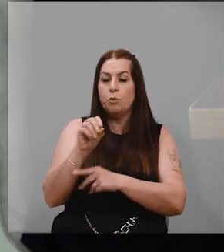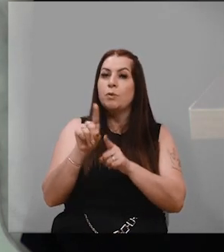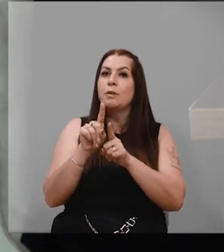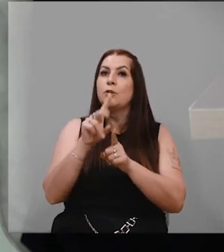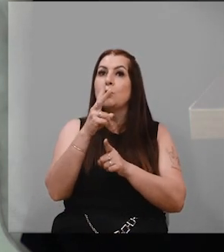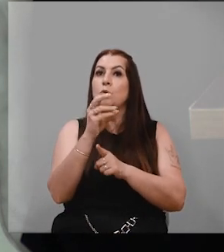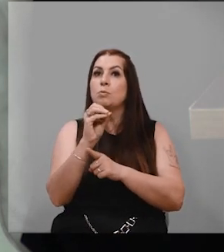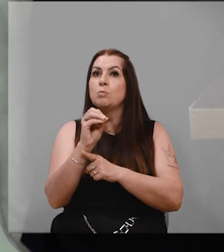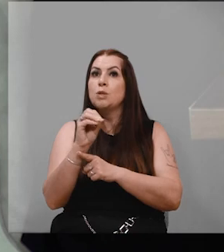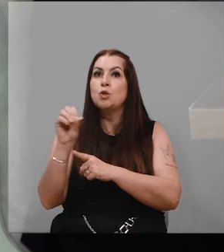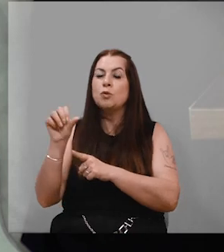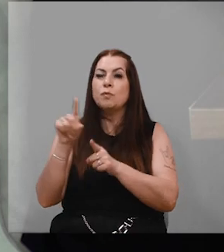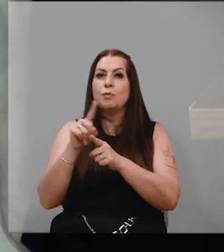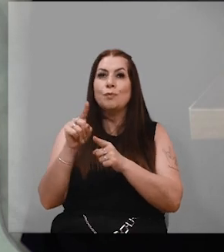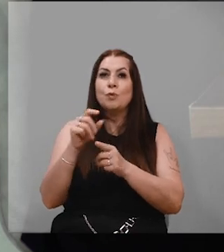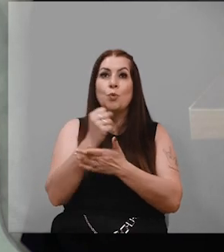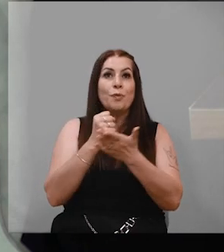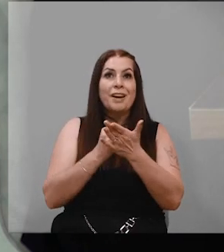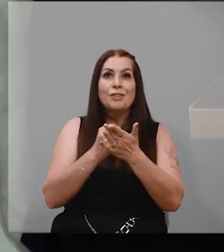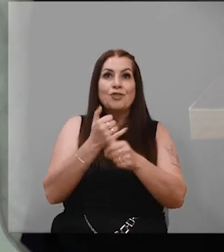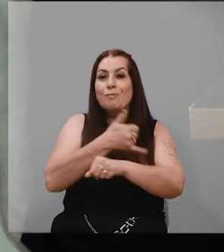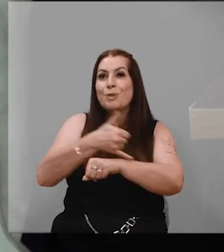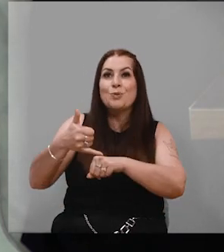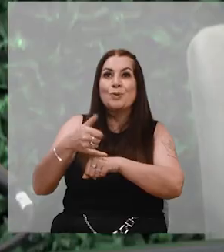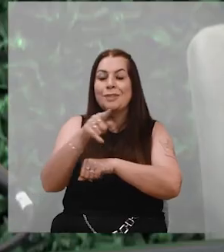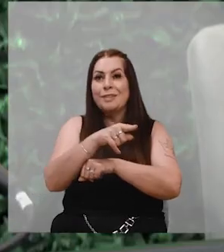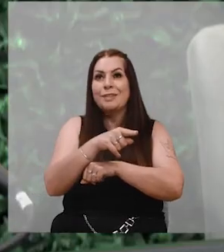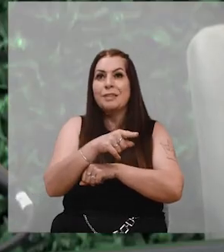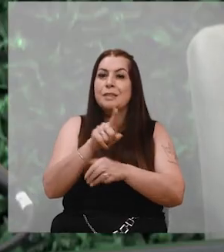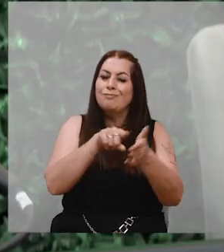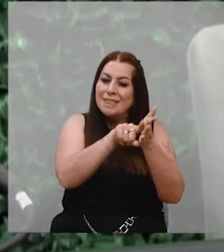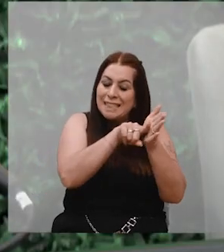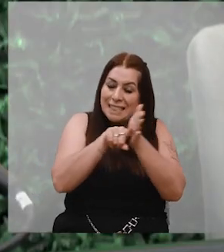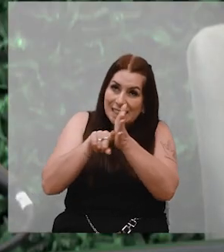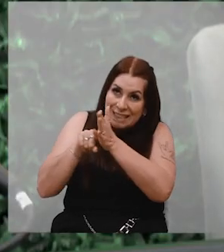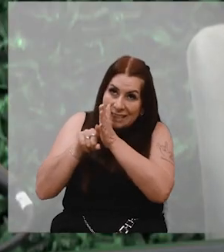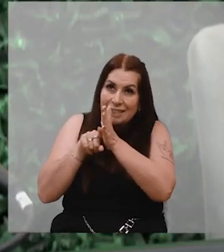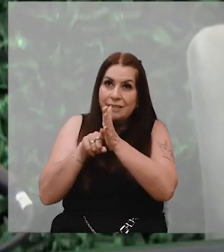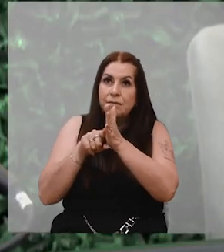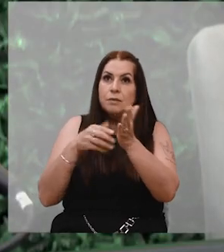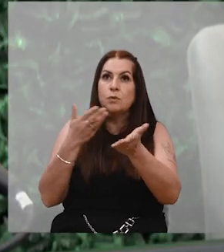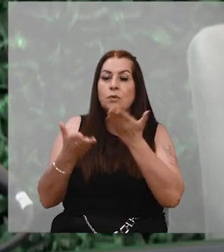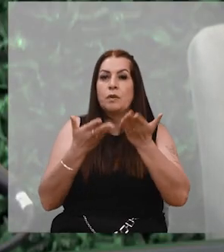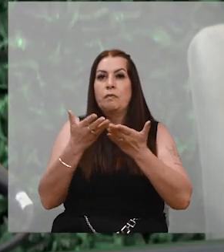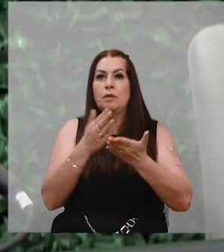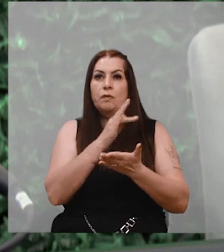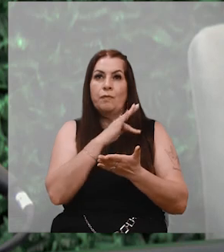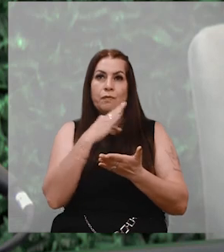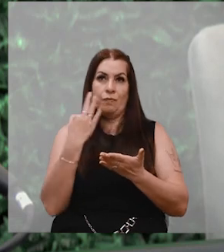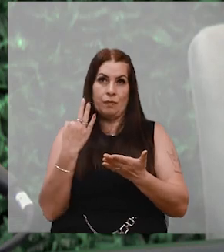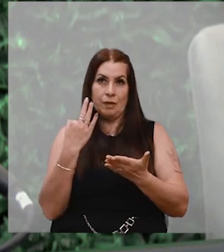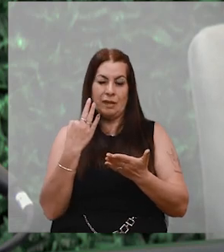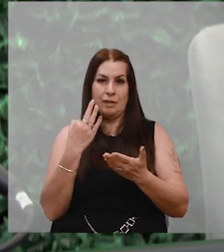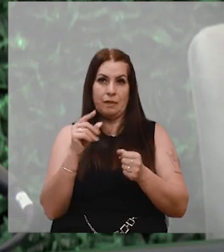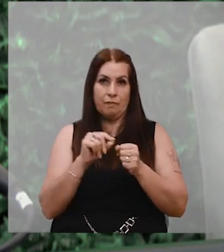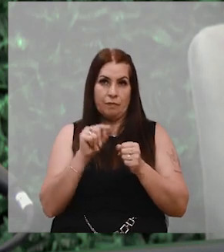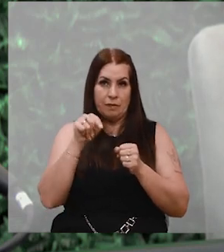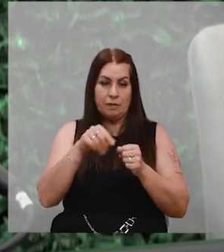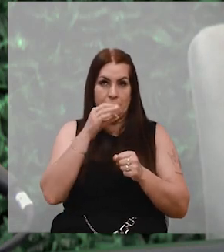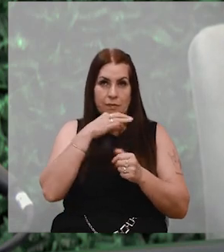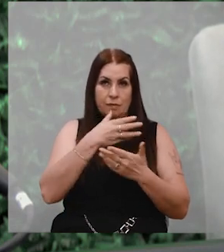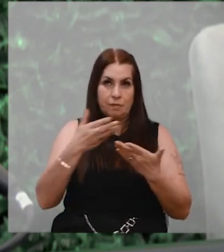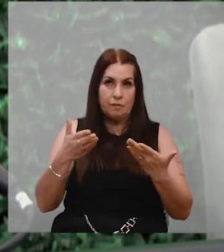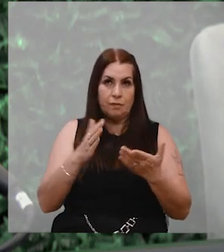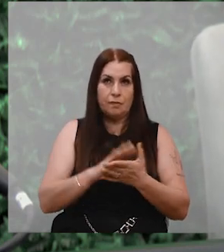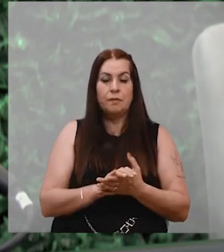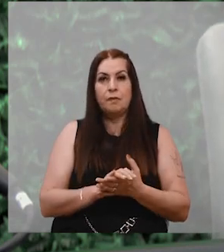com contrato vencido desde 2009. Então, se investiga esse serviço de funerárias prestados aqui